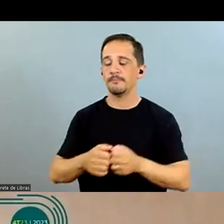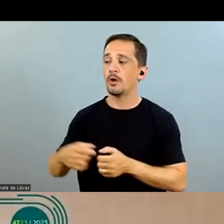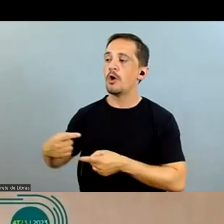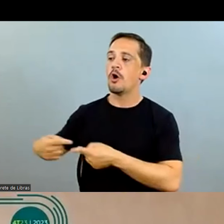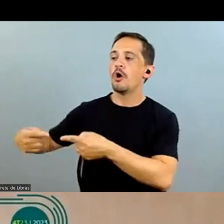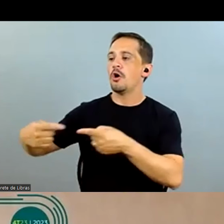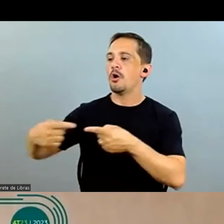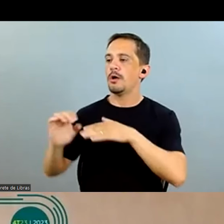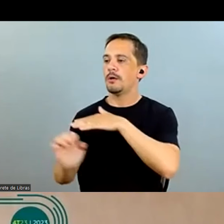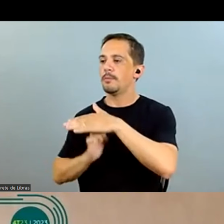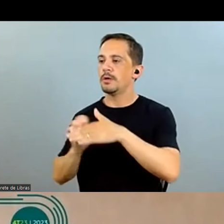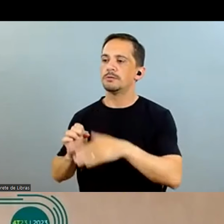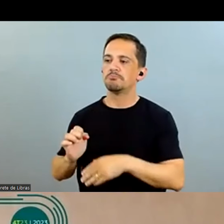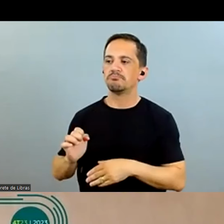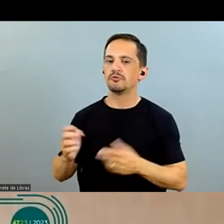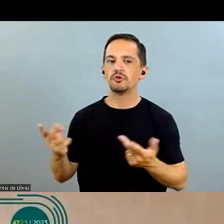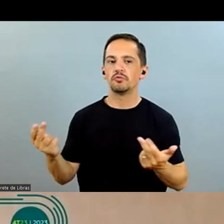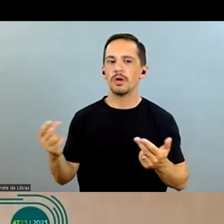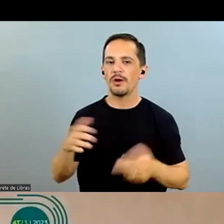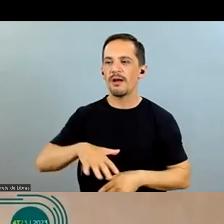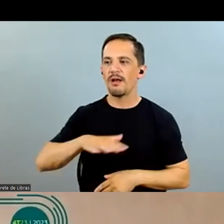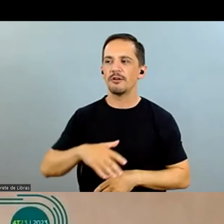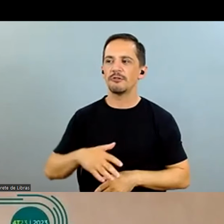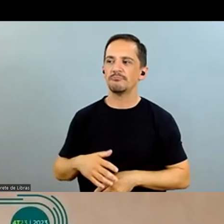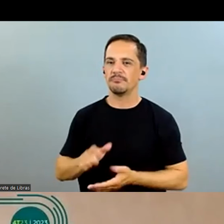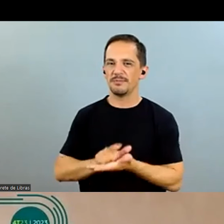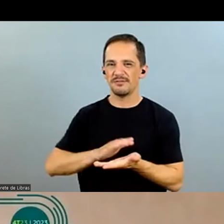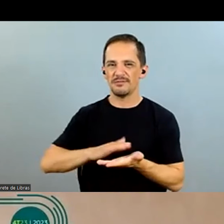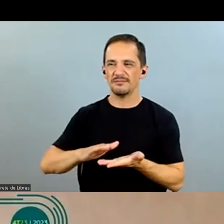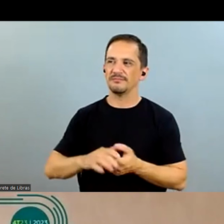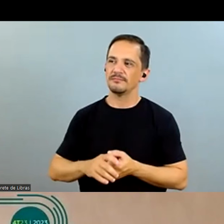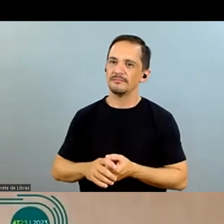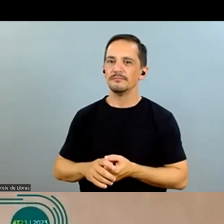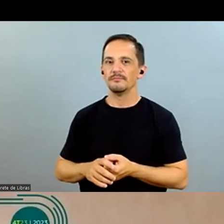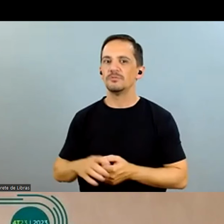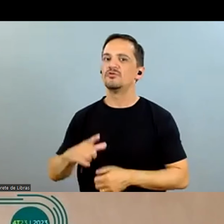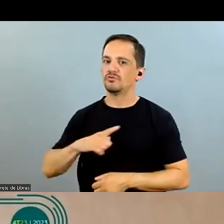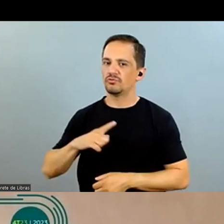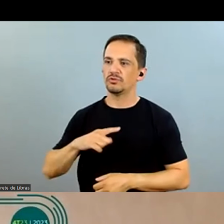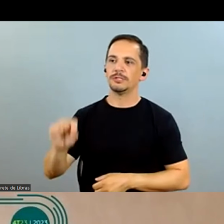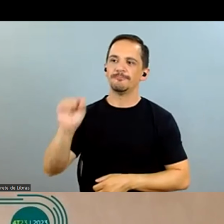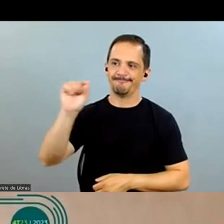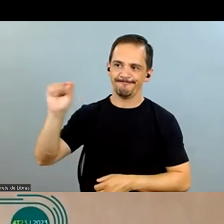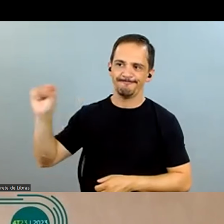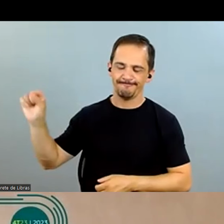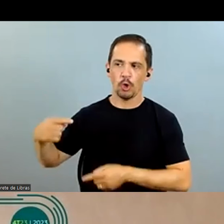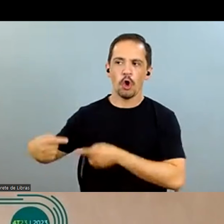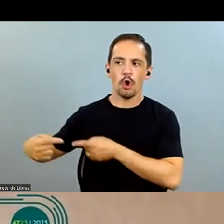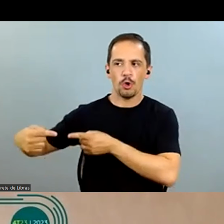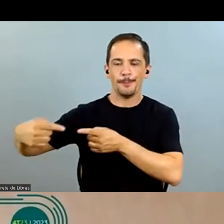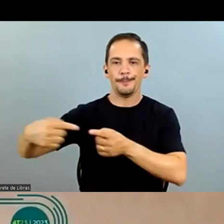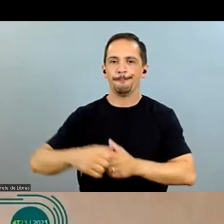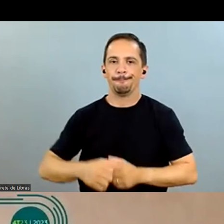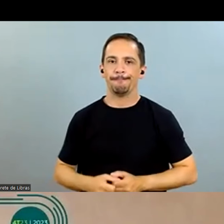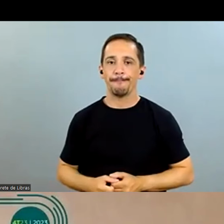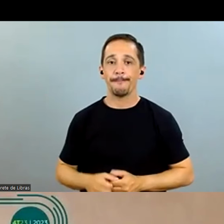no pelão doado ele ele é sempre muito muito muito forte concorrido né Eh um fenômeno que